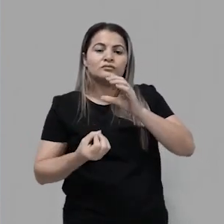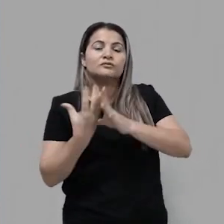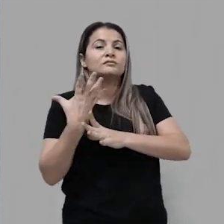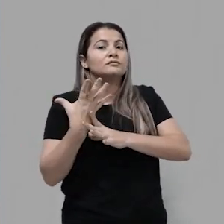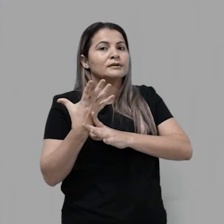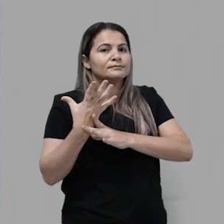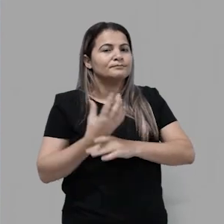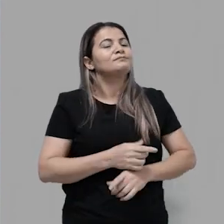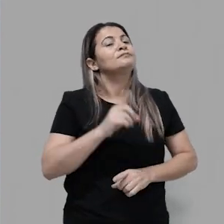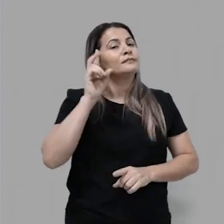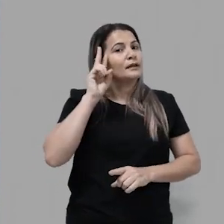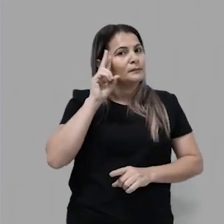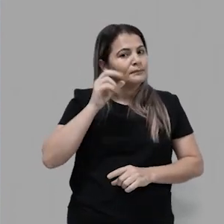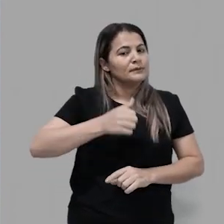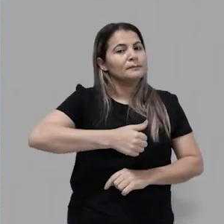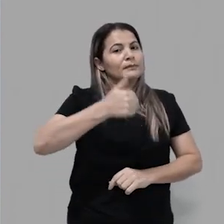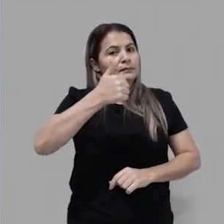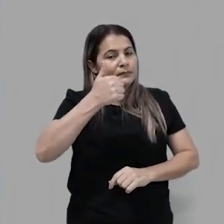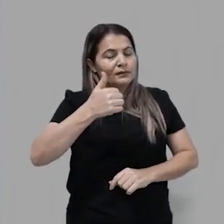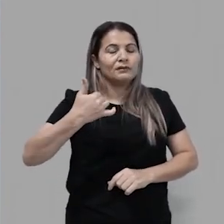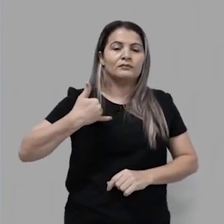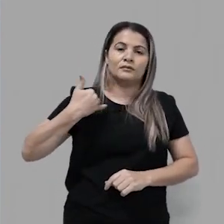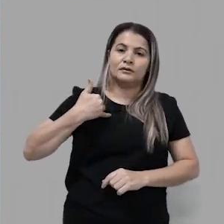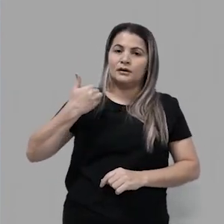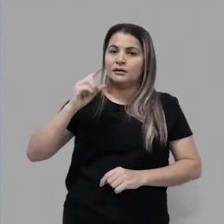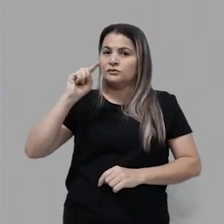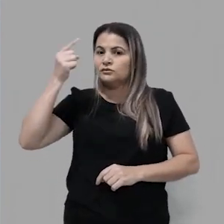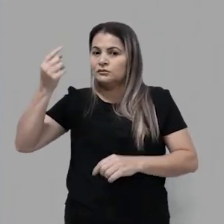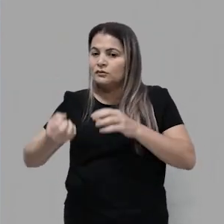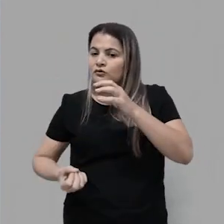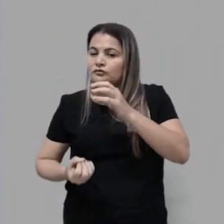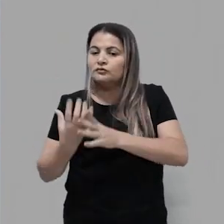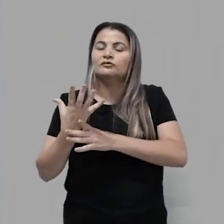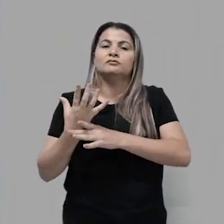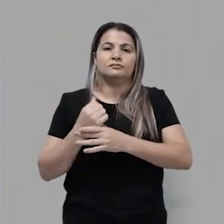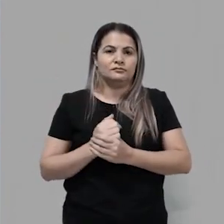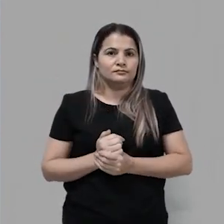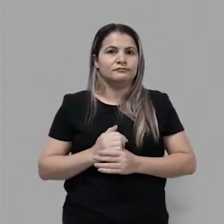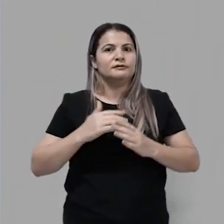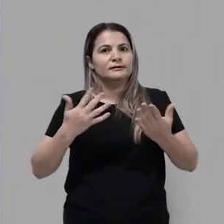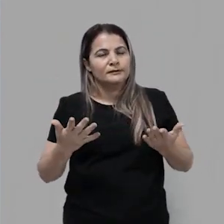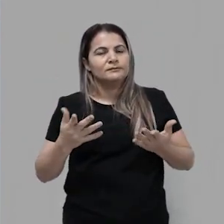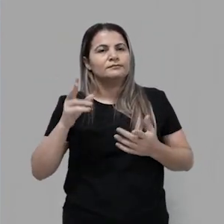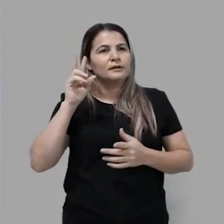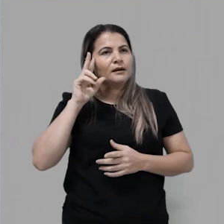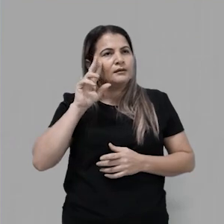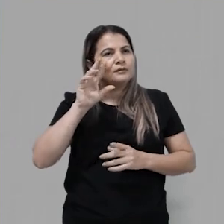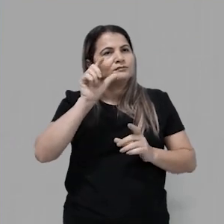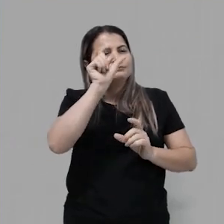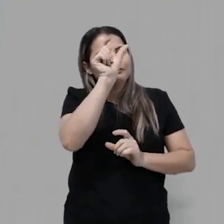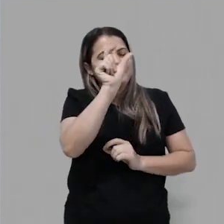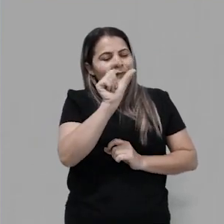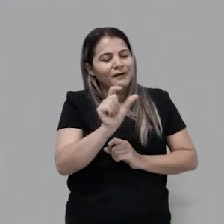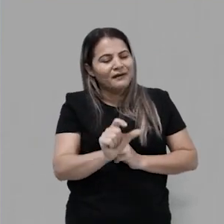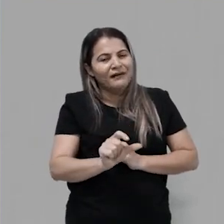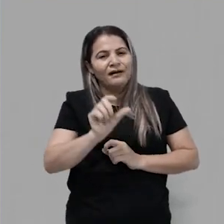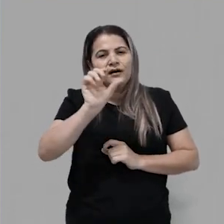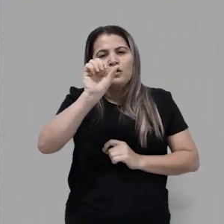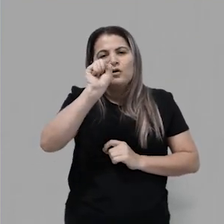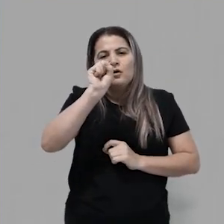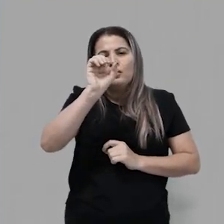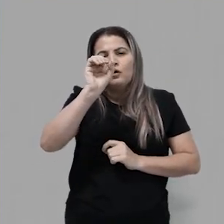primeiro, origem vem depois. Tá? Então, o pensamento é sempre lembrar OSASCOMP e aí fazer